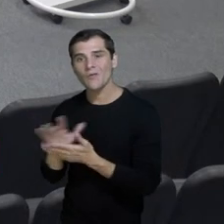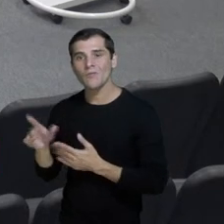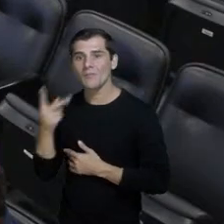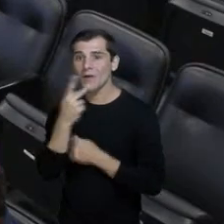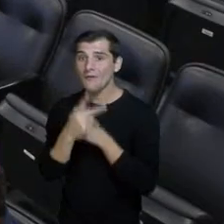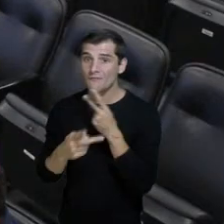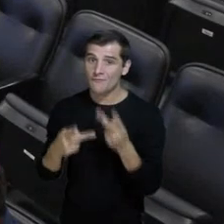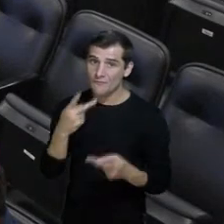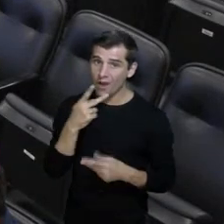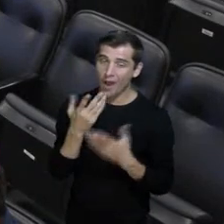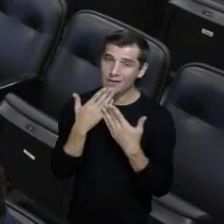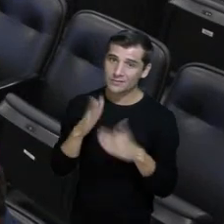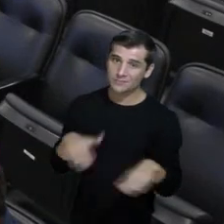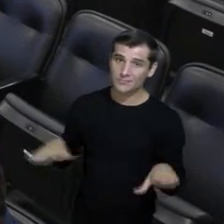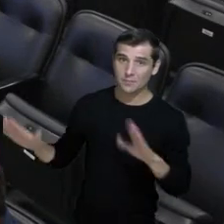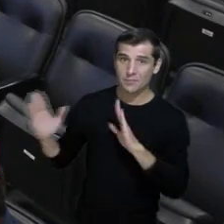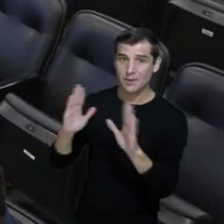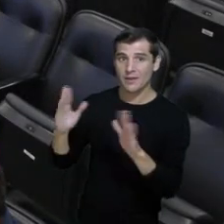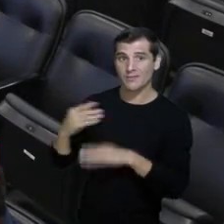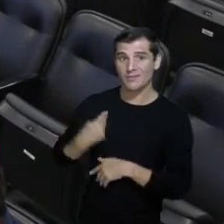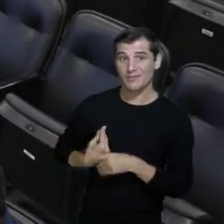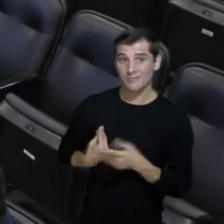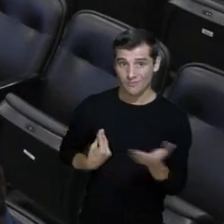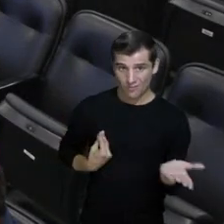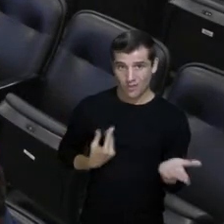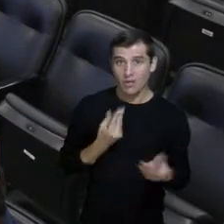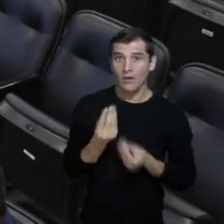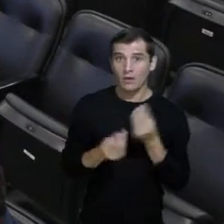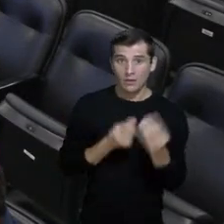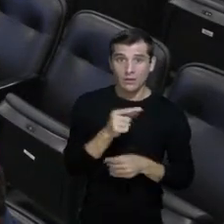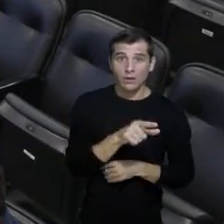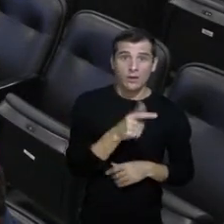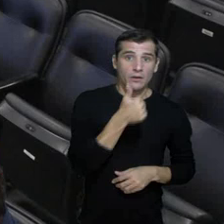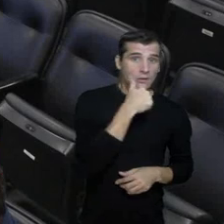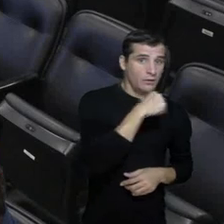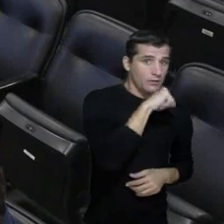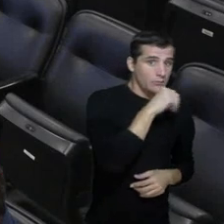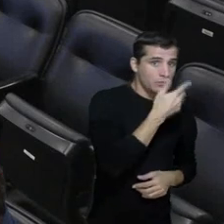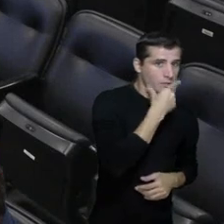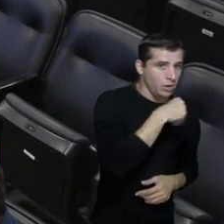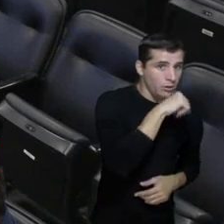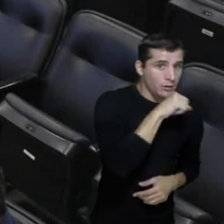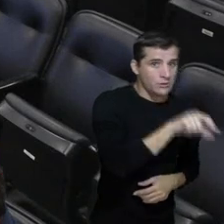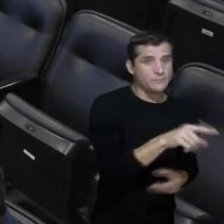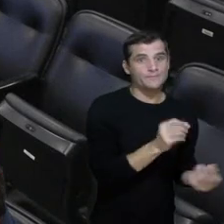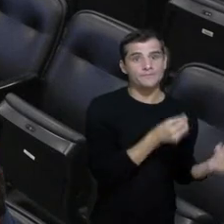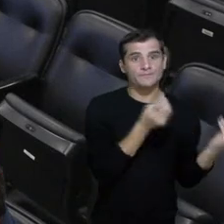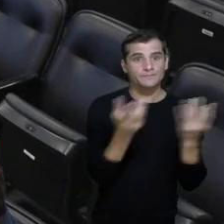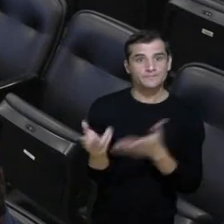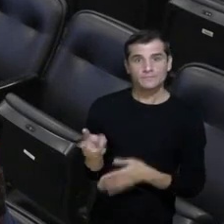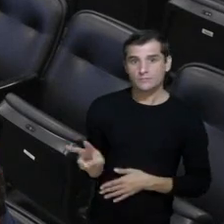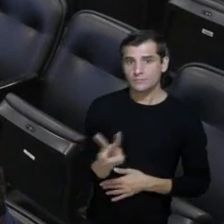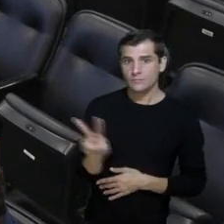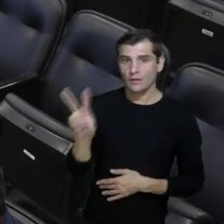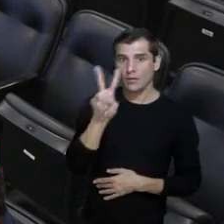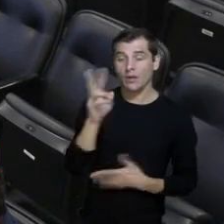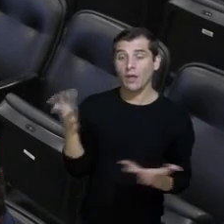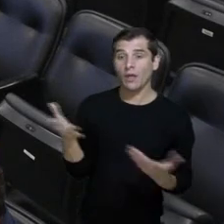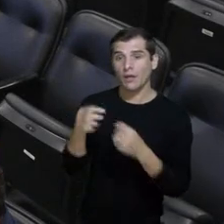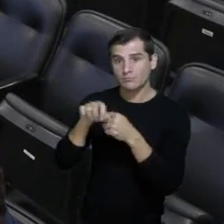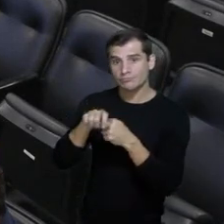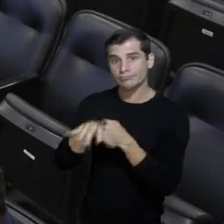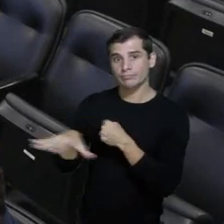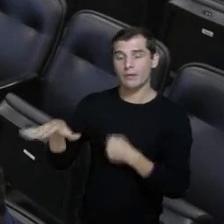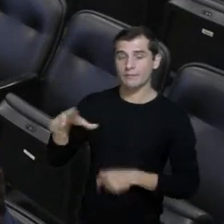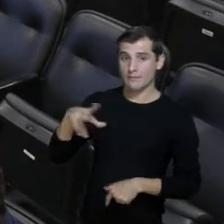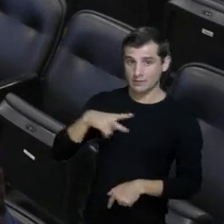aluna então Eh e os meus pais mesmo na simplicidade deles me Trouxeram valores e é isso que eu procuro trazer né tanto paraa minha vida